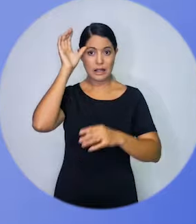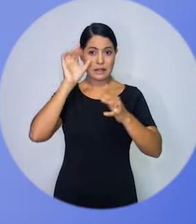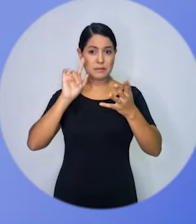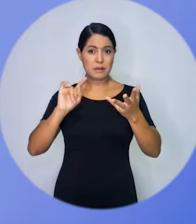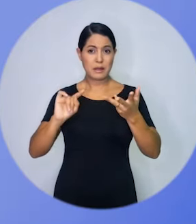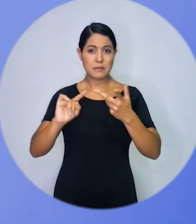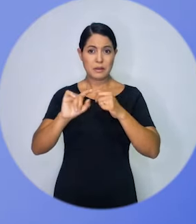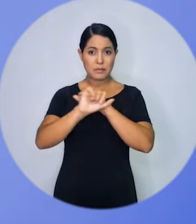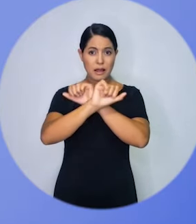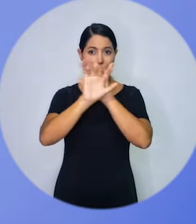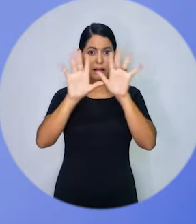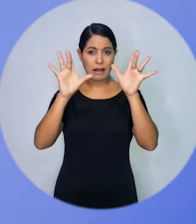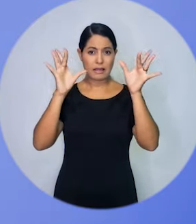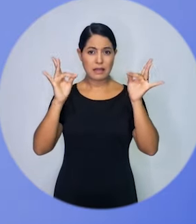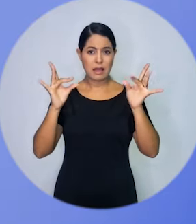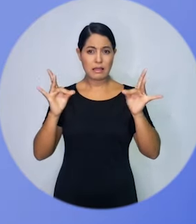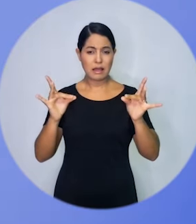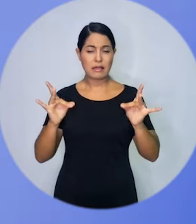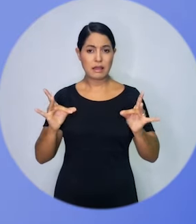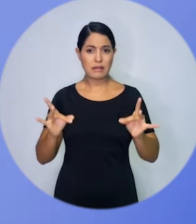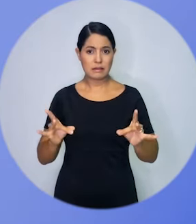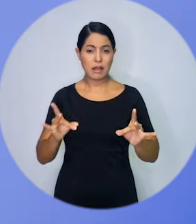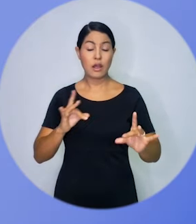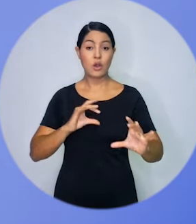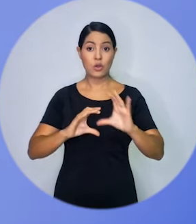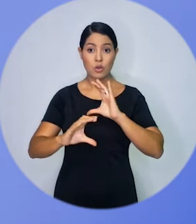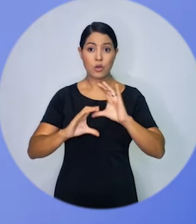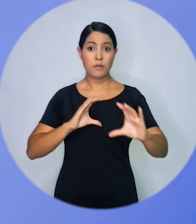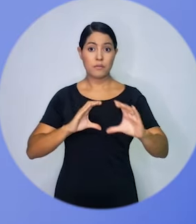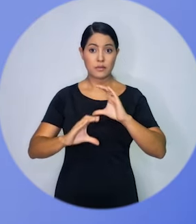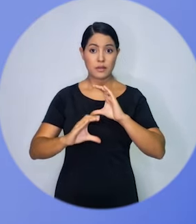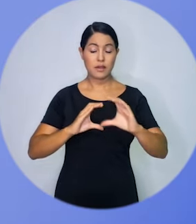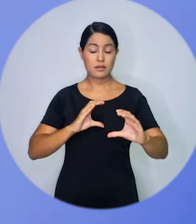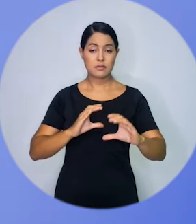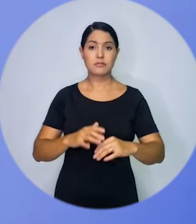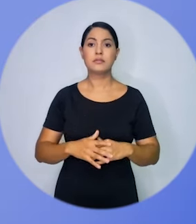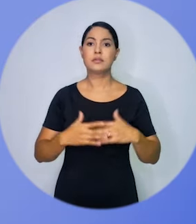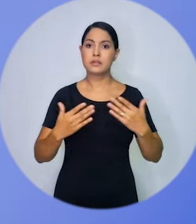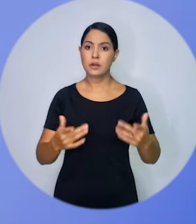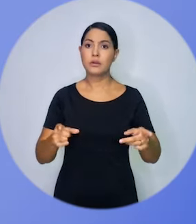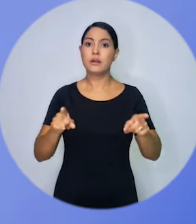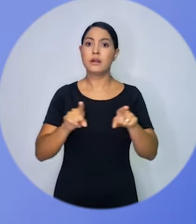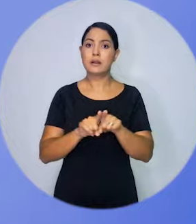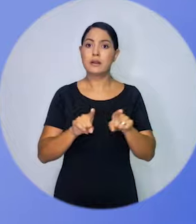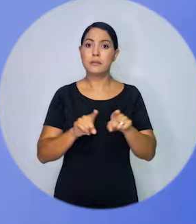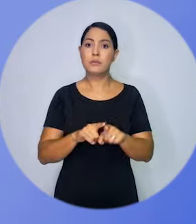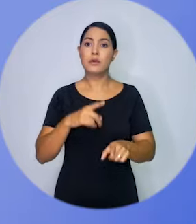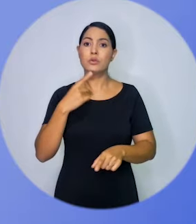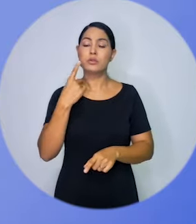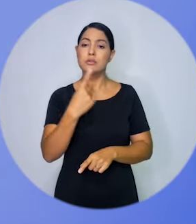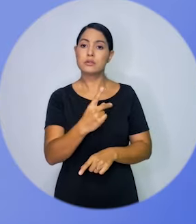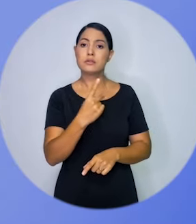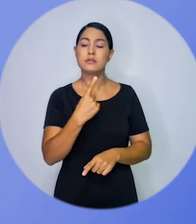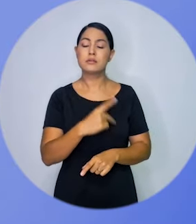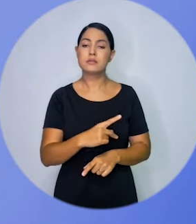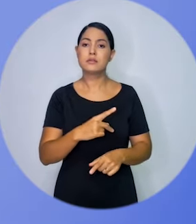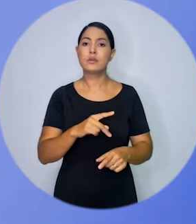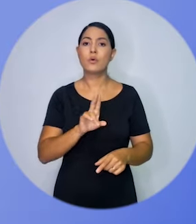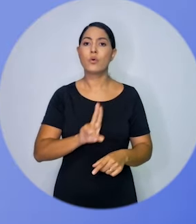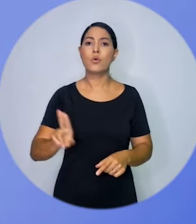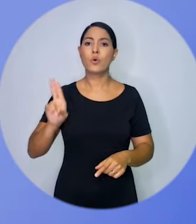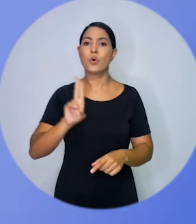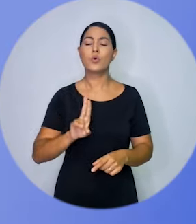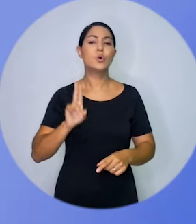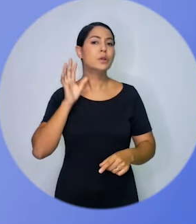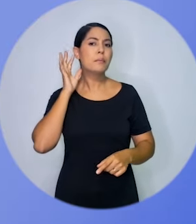para conversar com o seu cliente e explicar para ele da forma mais clara possível aquela determinada situação, os teus acessórios